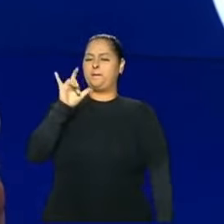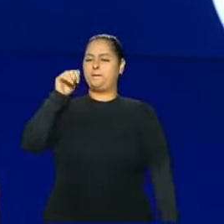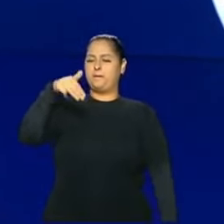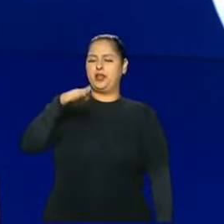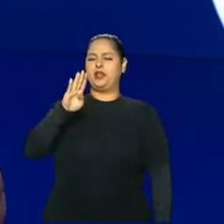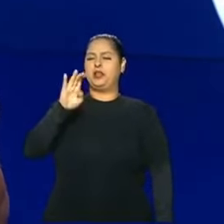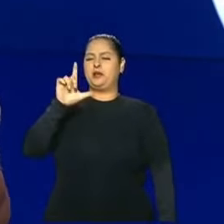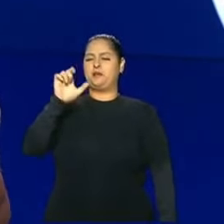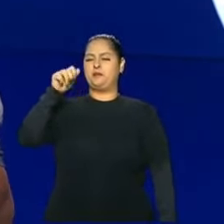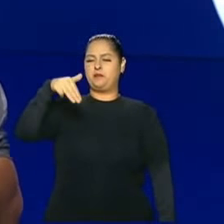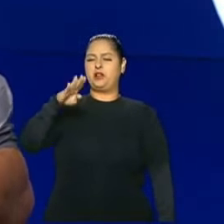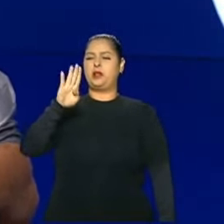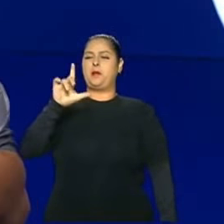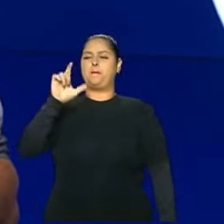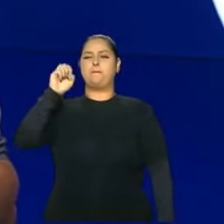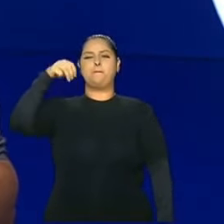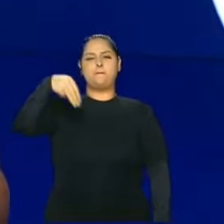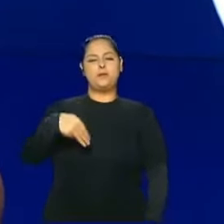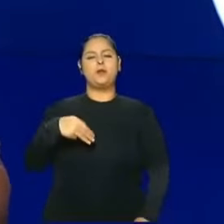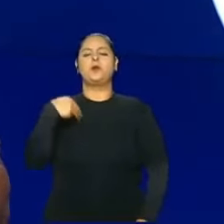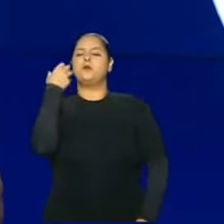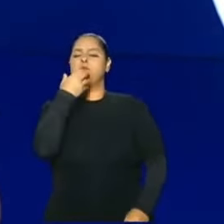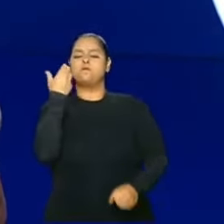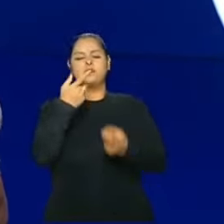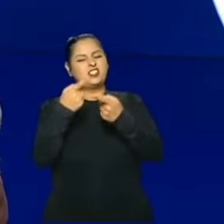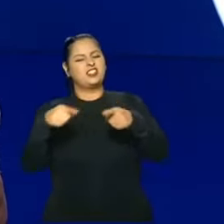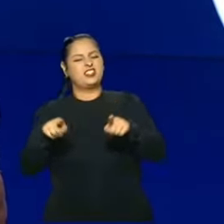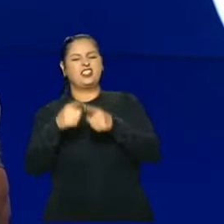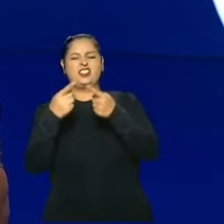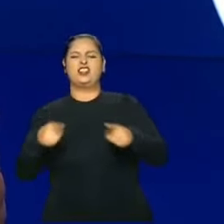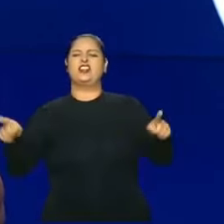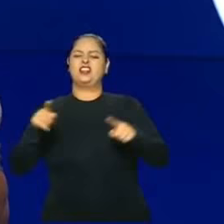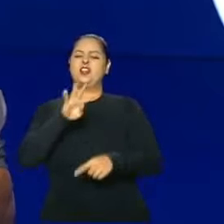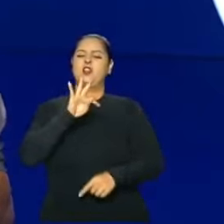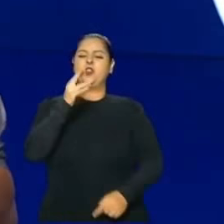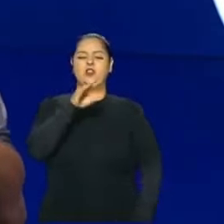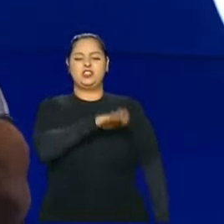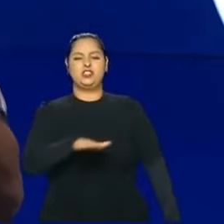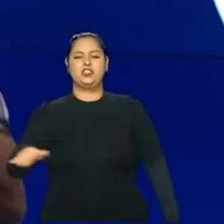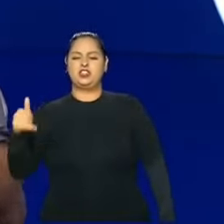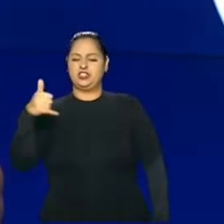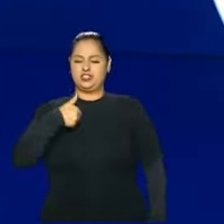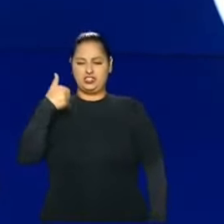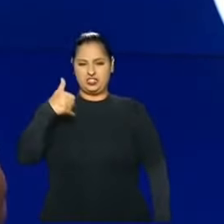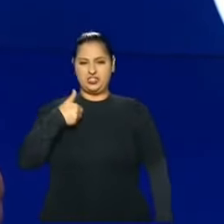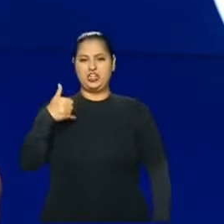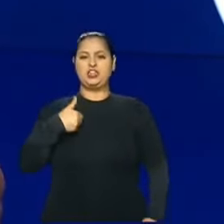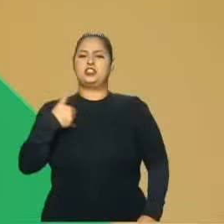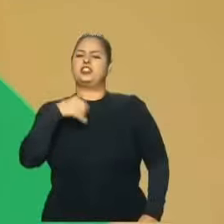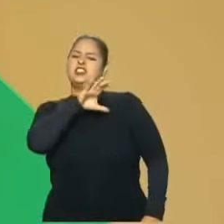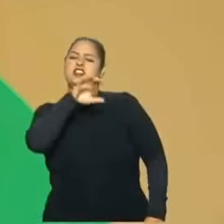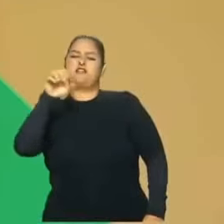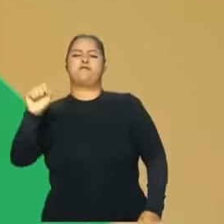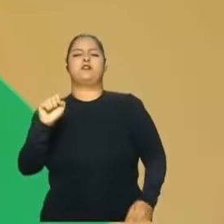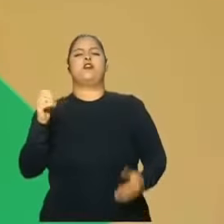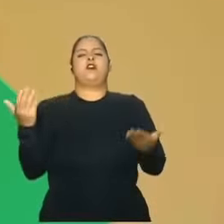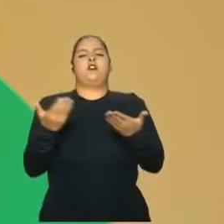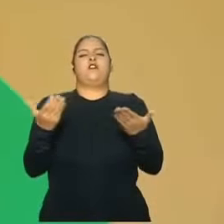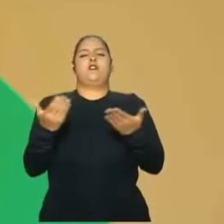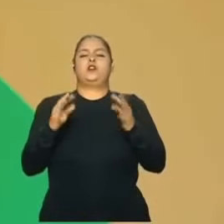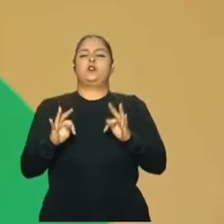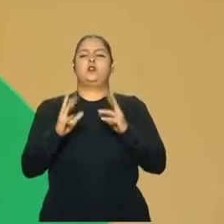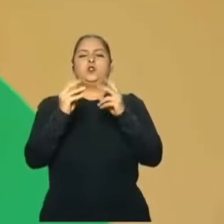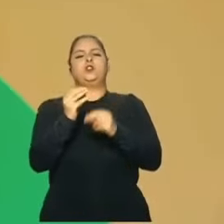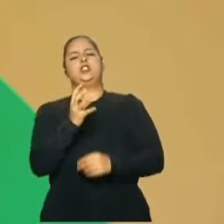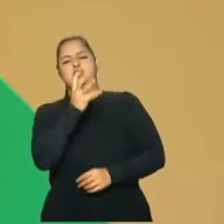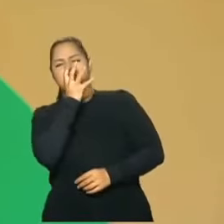boa, programa de música clássica para crianças de todas as idades, um dos campeões de audiência aqui da nossa Rádio MEC. Tim Rescala